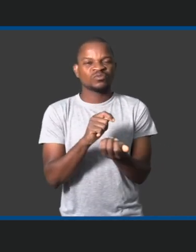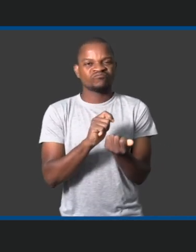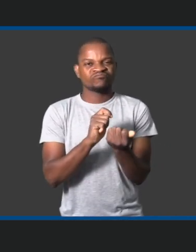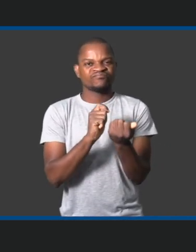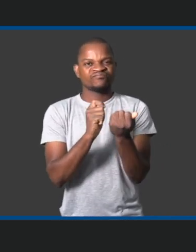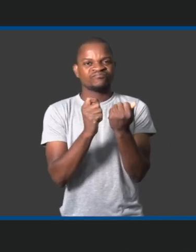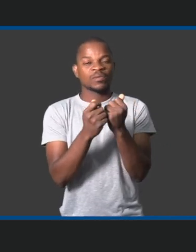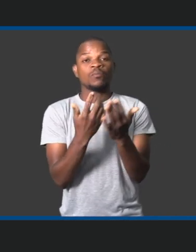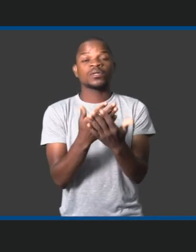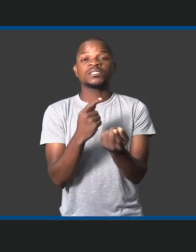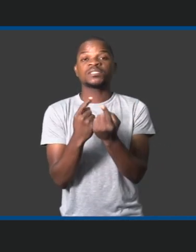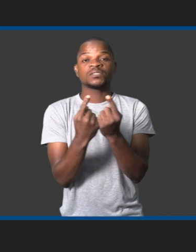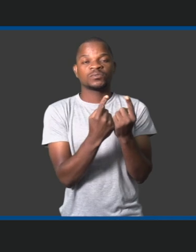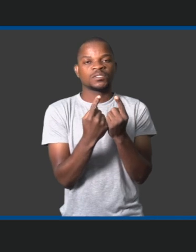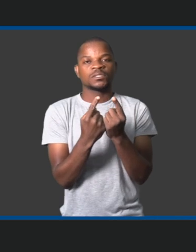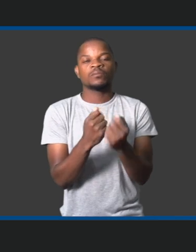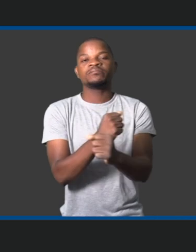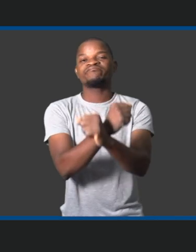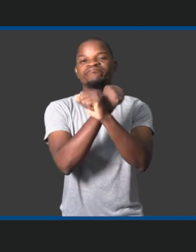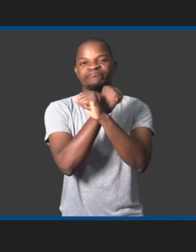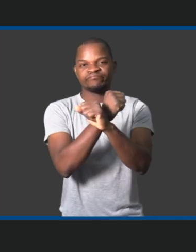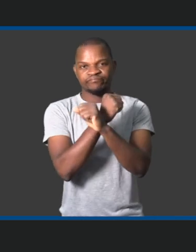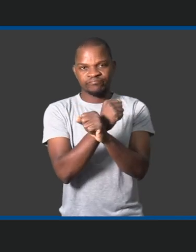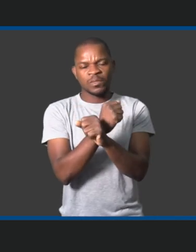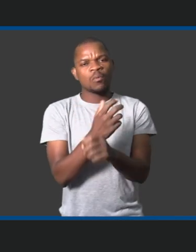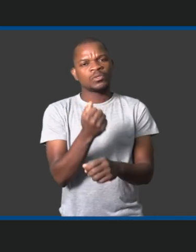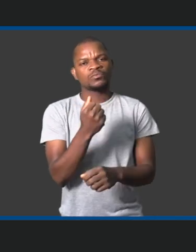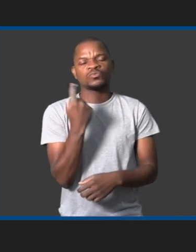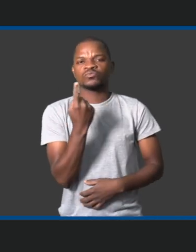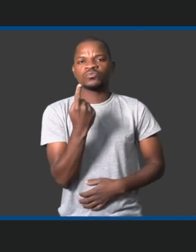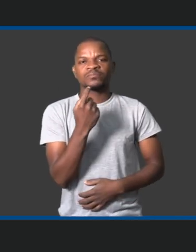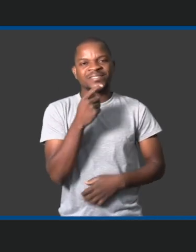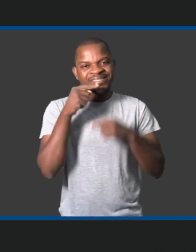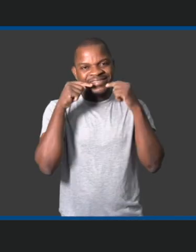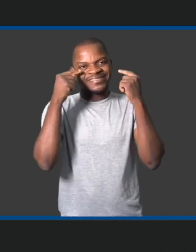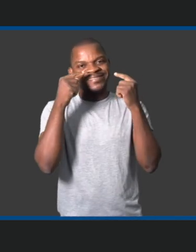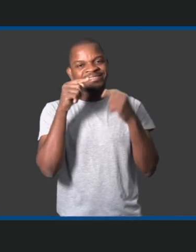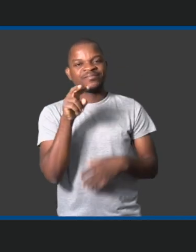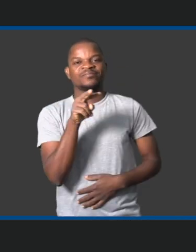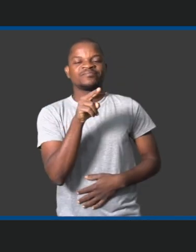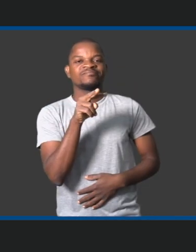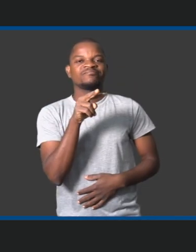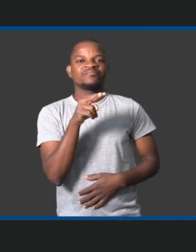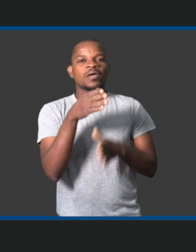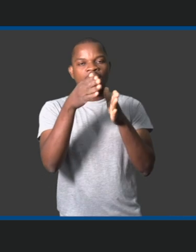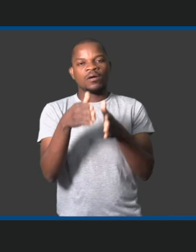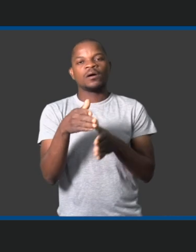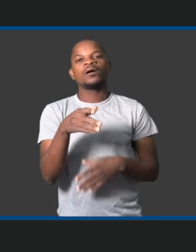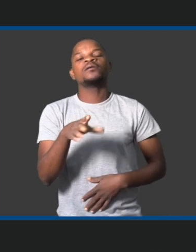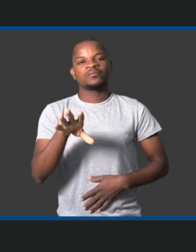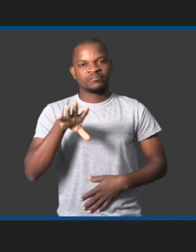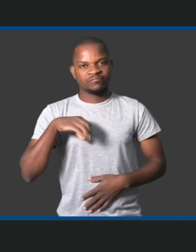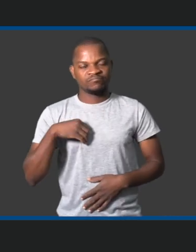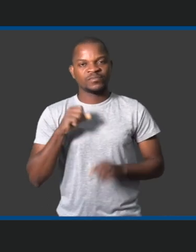específica, vamos ter que nos adaptar, porque a situação assim o exige. Com um simples sorriso é